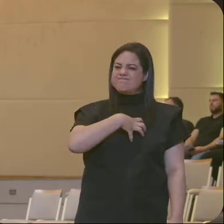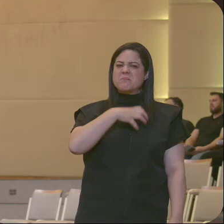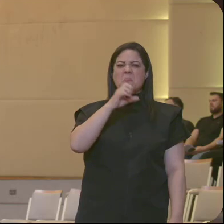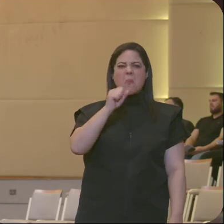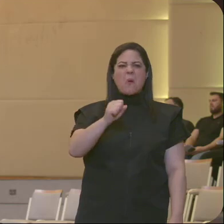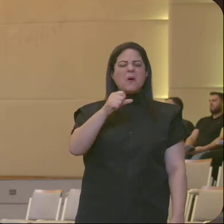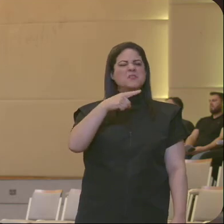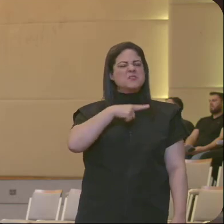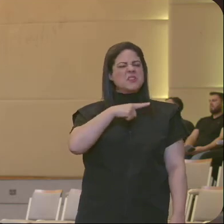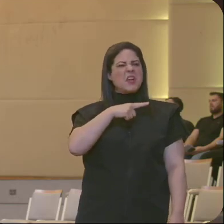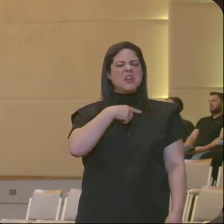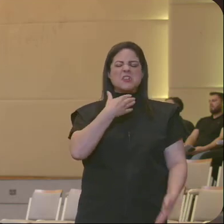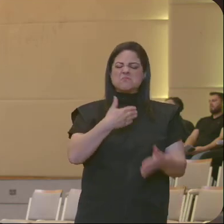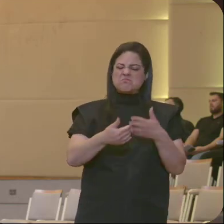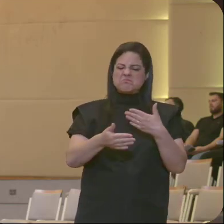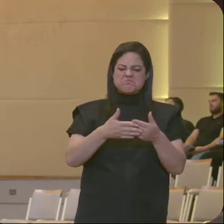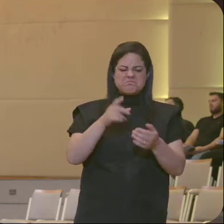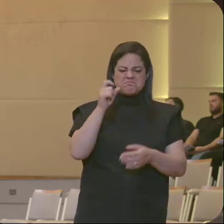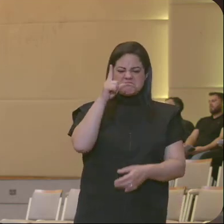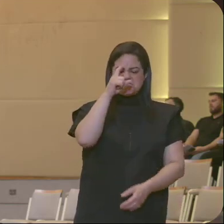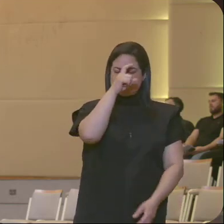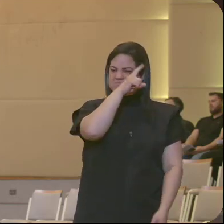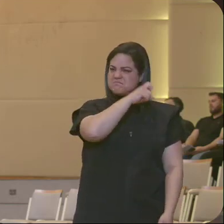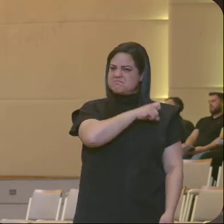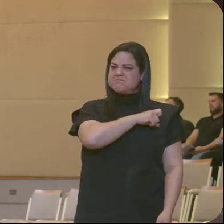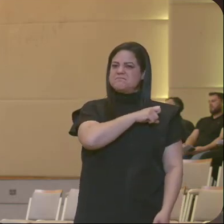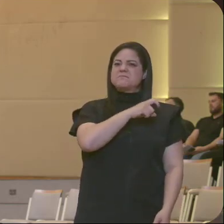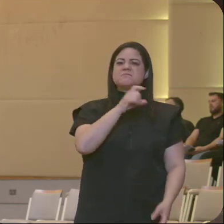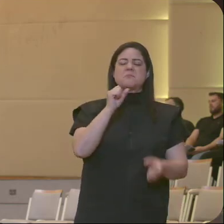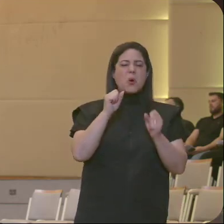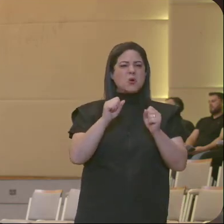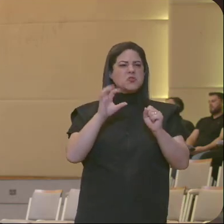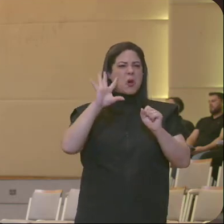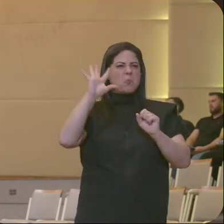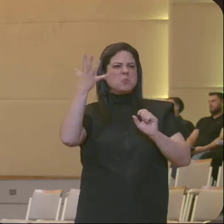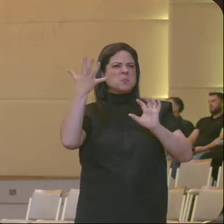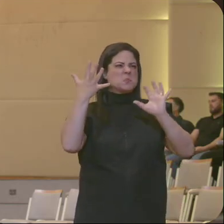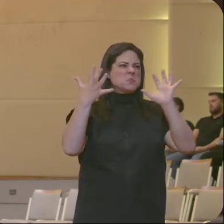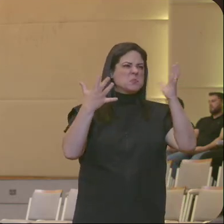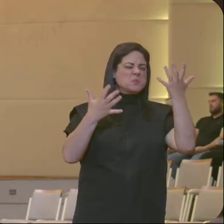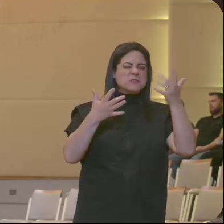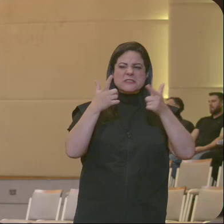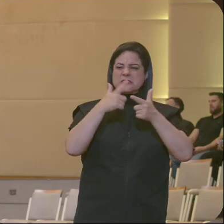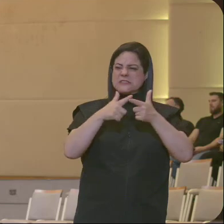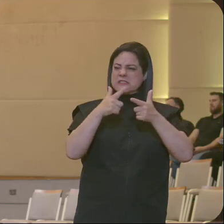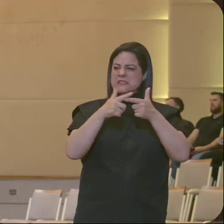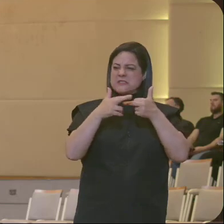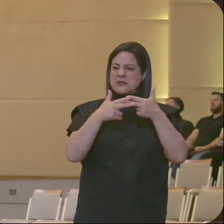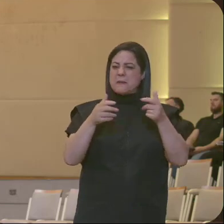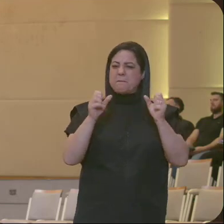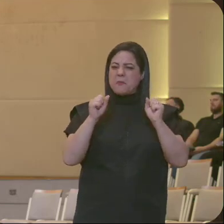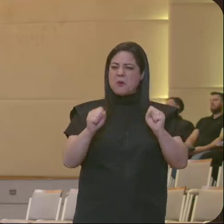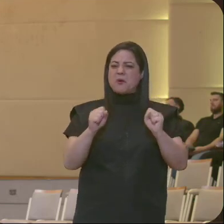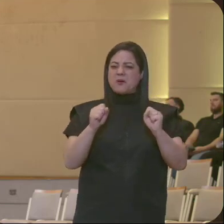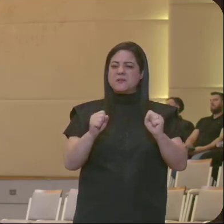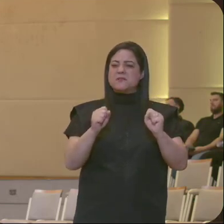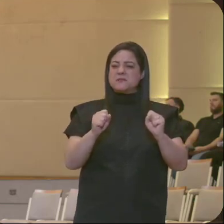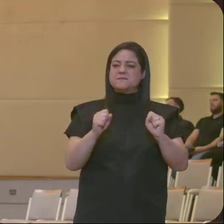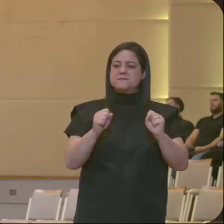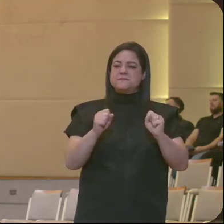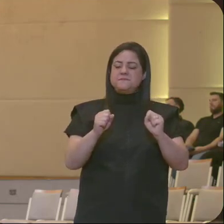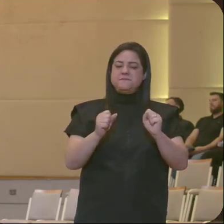as dificuldades, pode vir as tribulações, pode vir as turbulências, pode